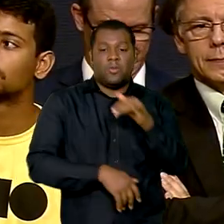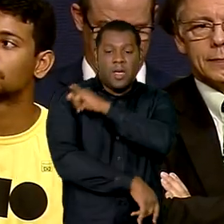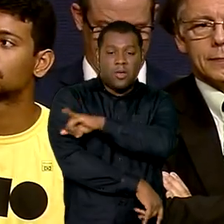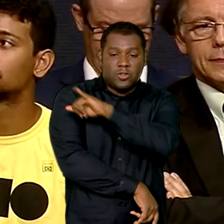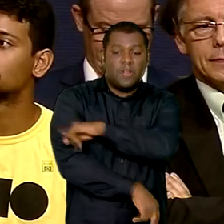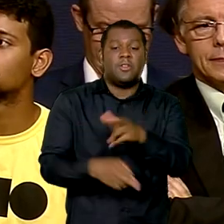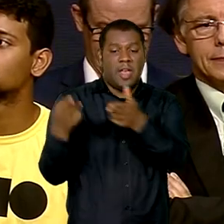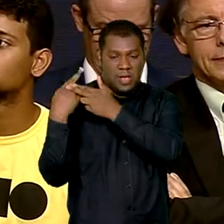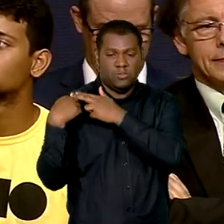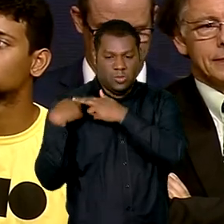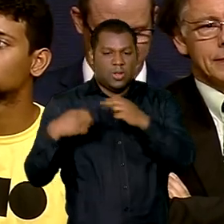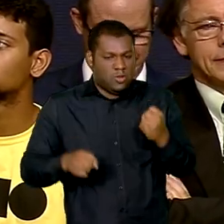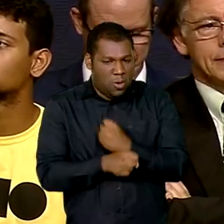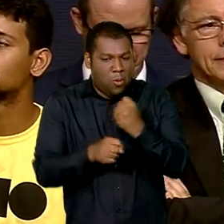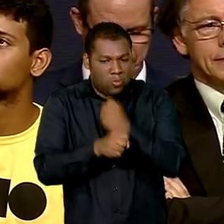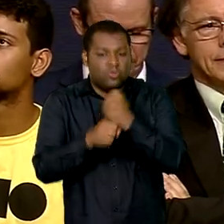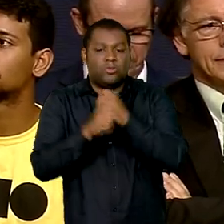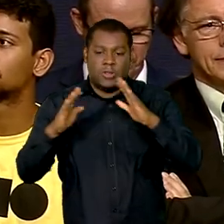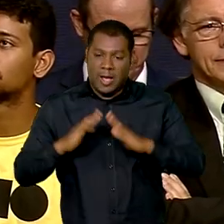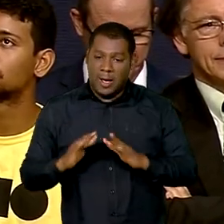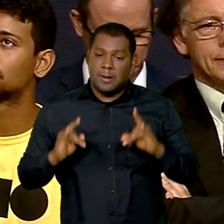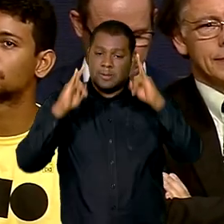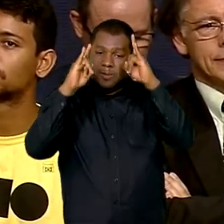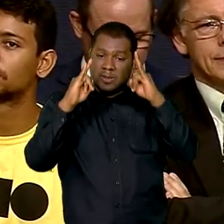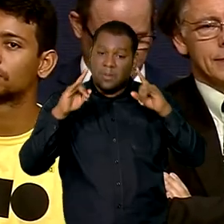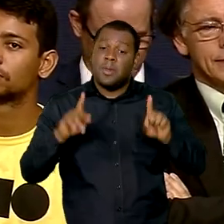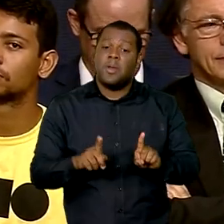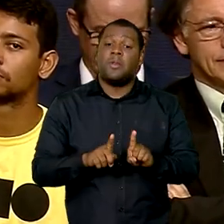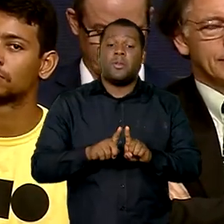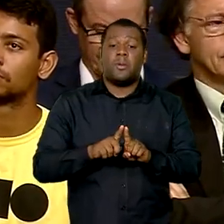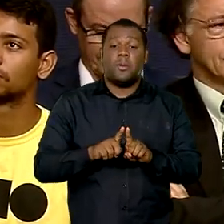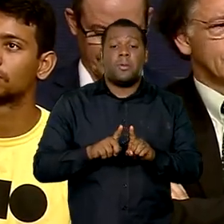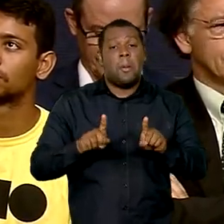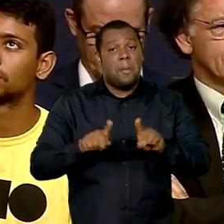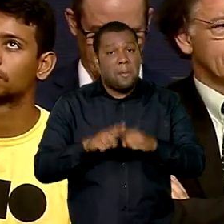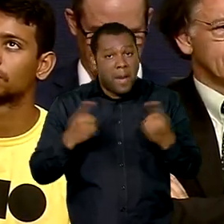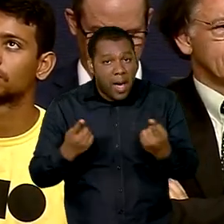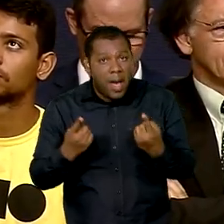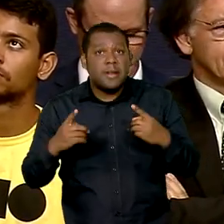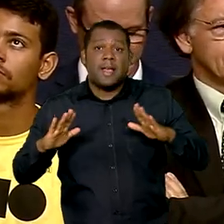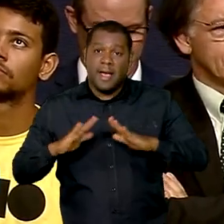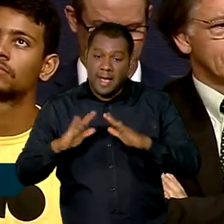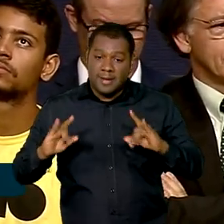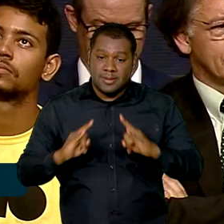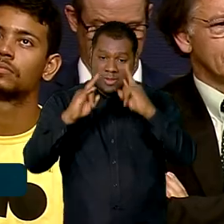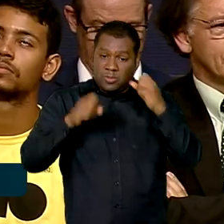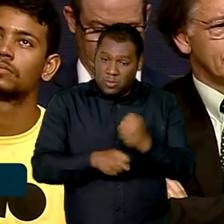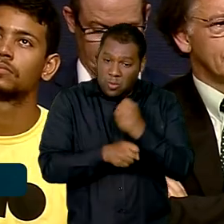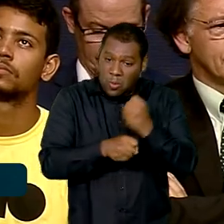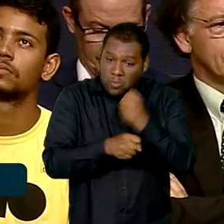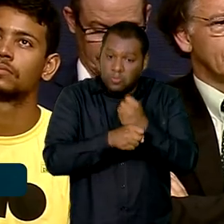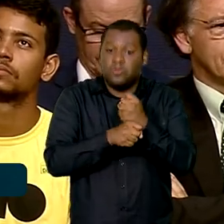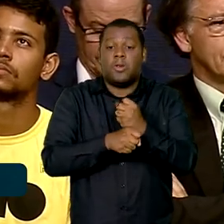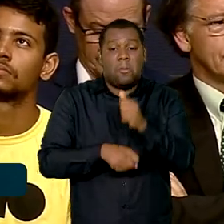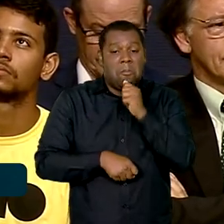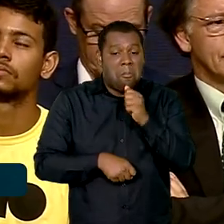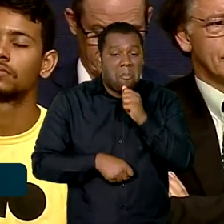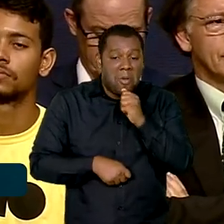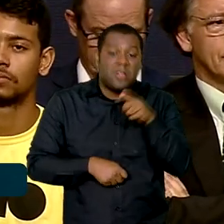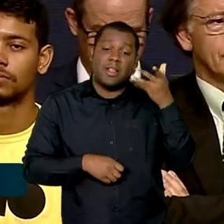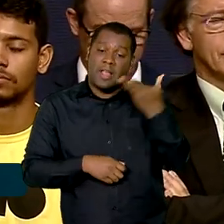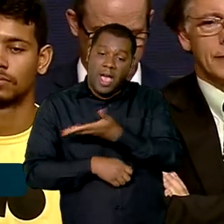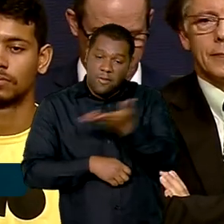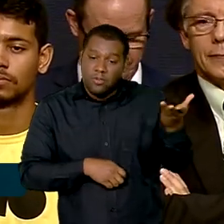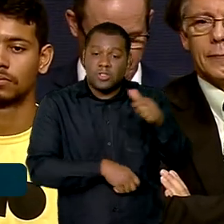concluir no ano que vem, vocês vão ficar hospedados num hotel aqui próximo. Vai ter uma bolsa do governo federal através do